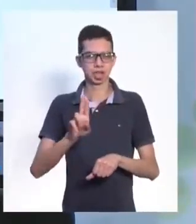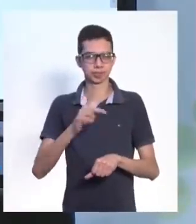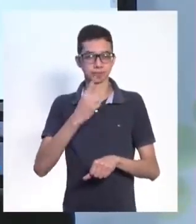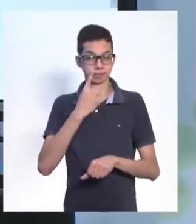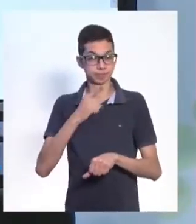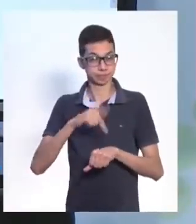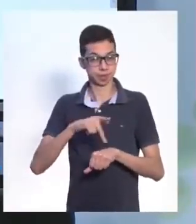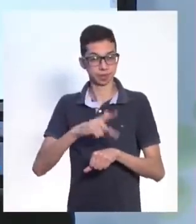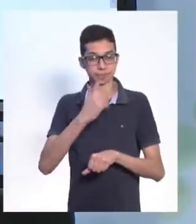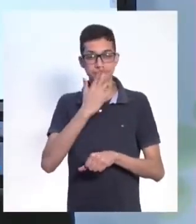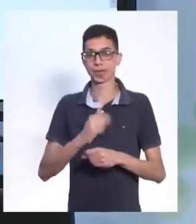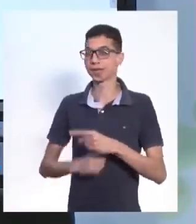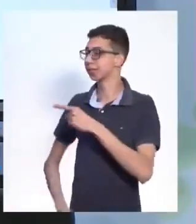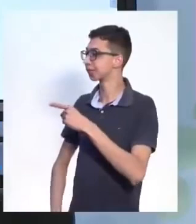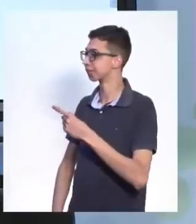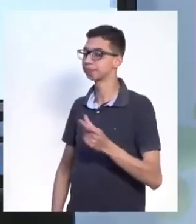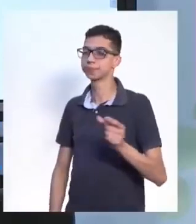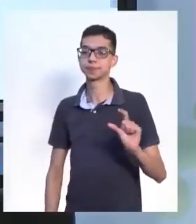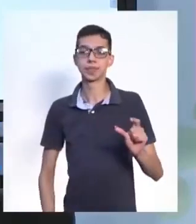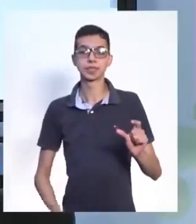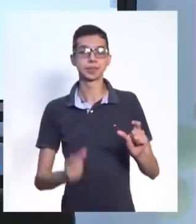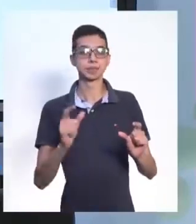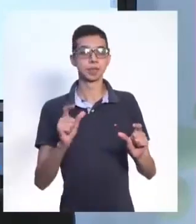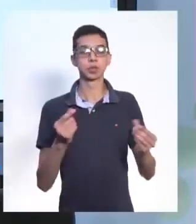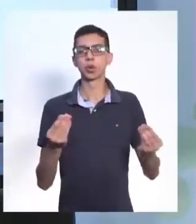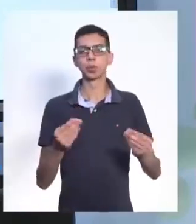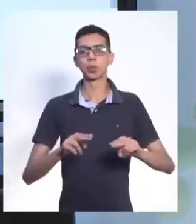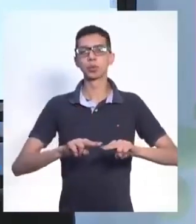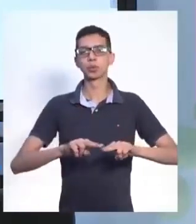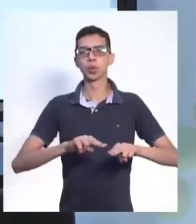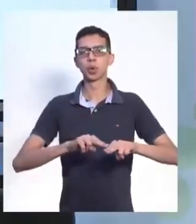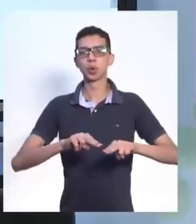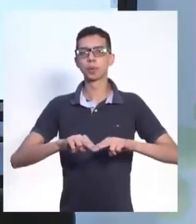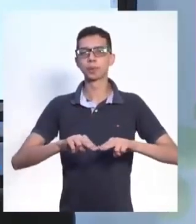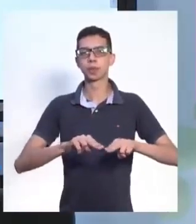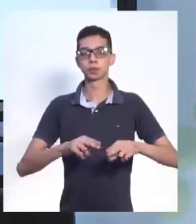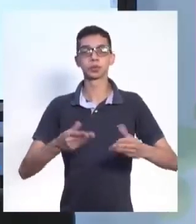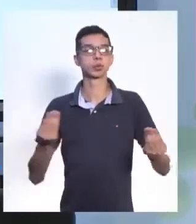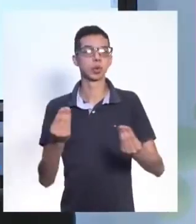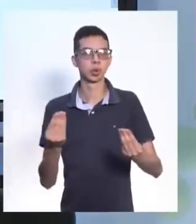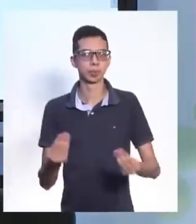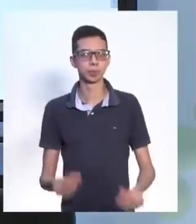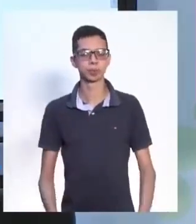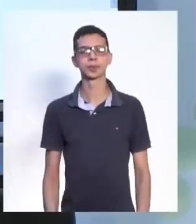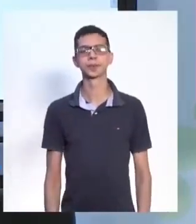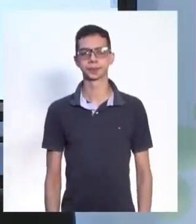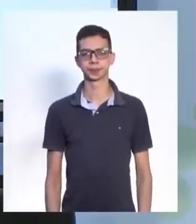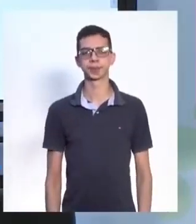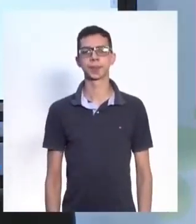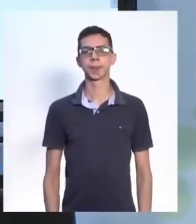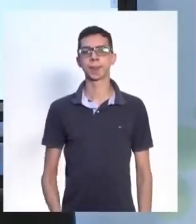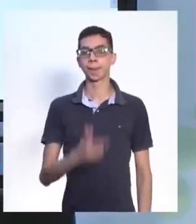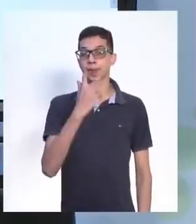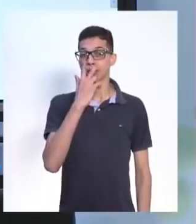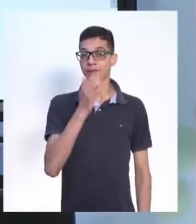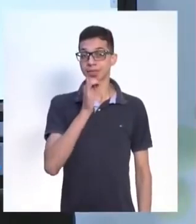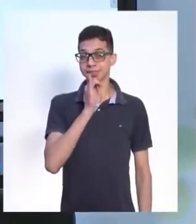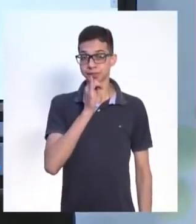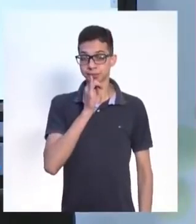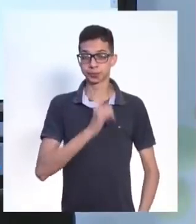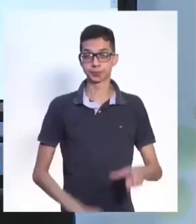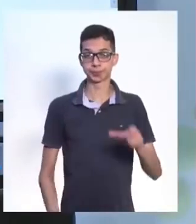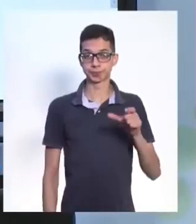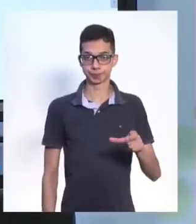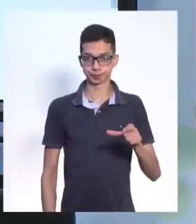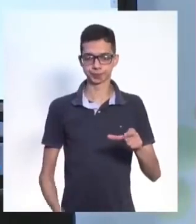Pedra mesmo, peças né? aqui, né? E como que funciona o dominó? Inicia numa pedra maior, digamos assim, né? Uma pedra maior. Essas pedras